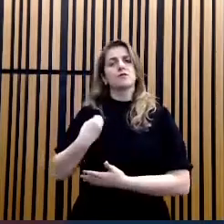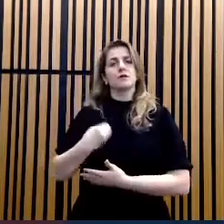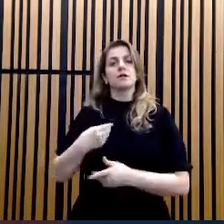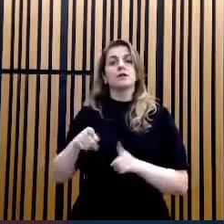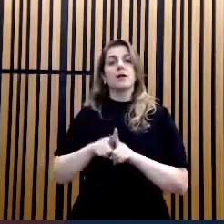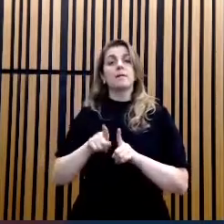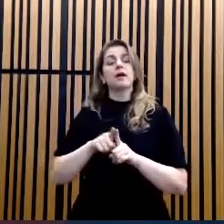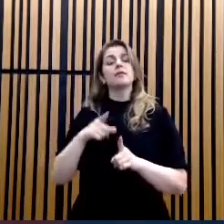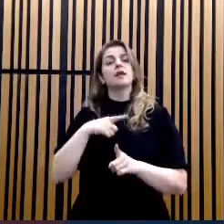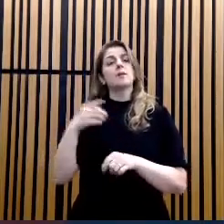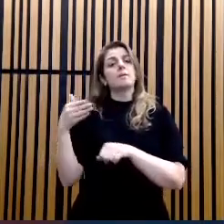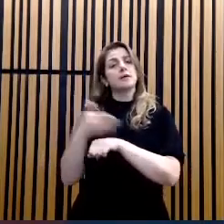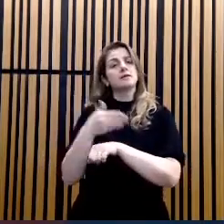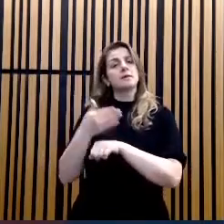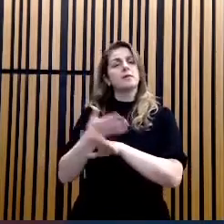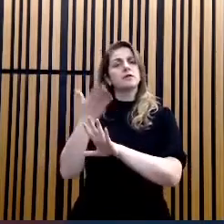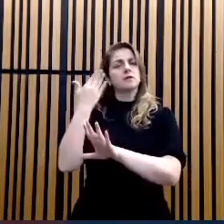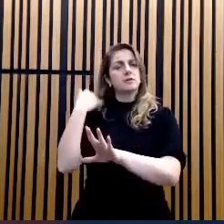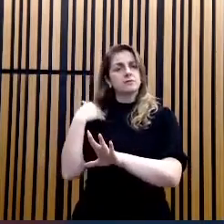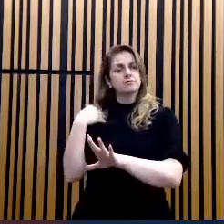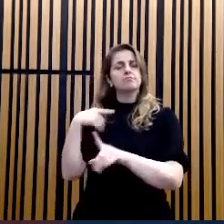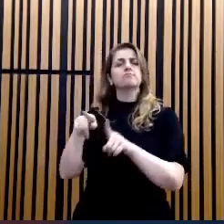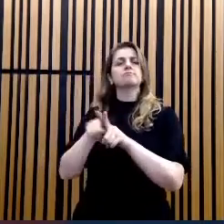também, eu participei há pouco tempo atrás